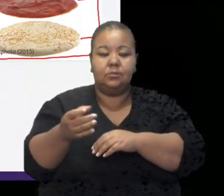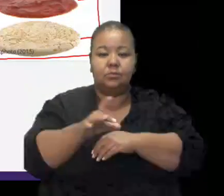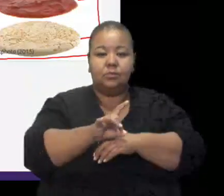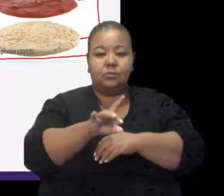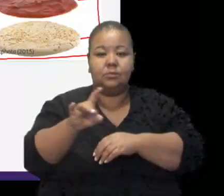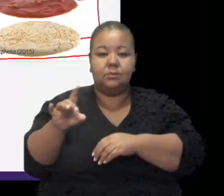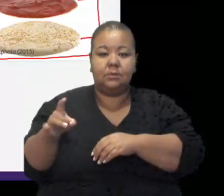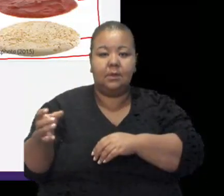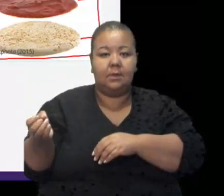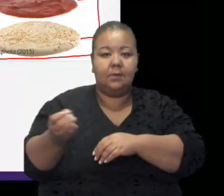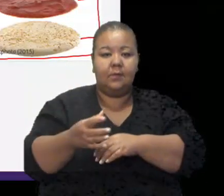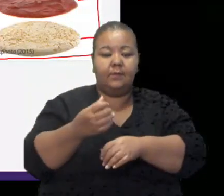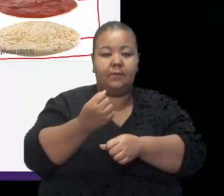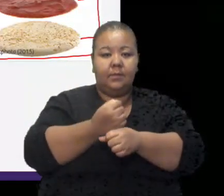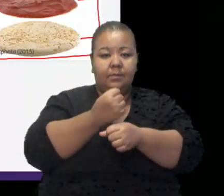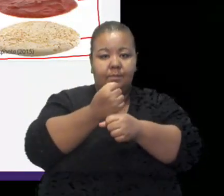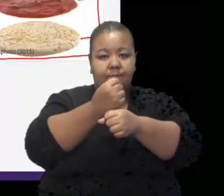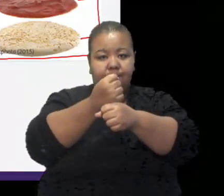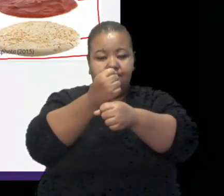a cada nova